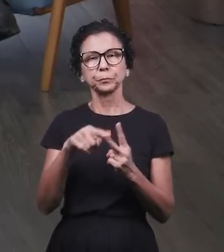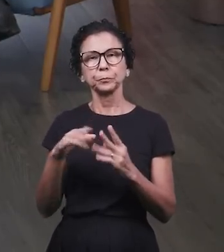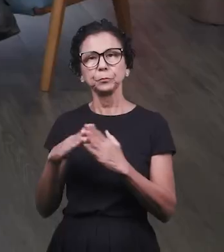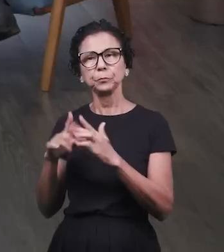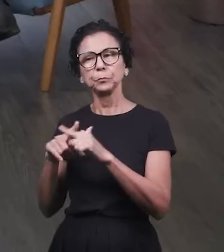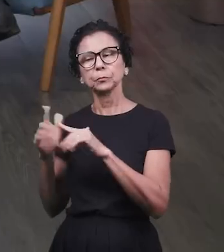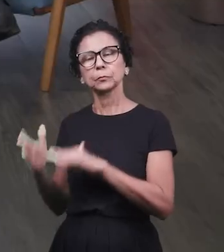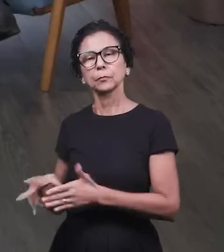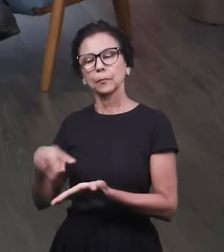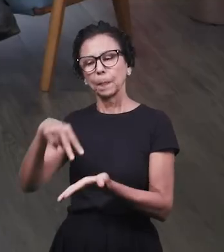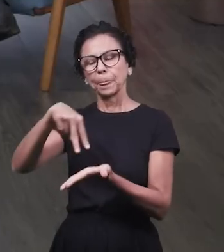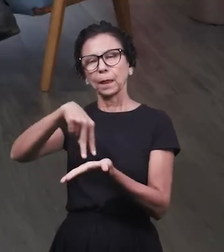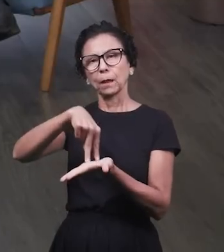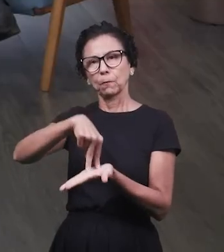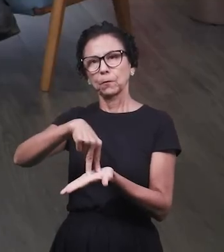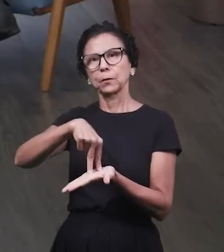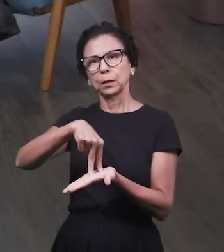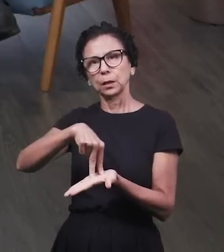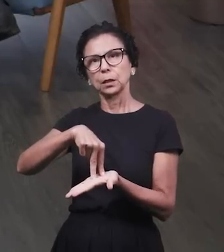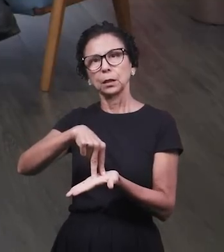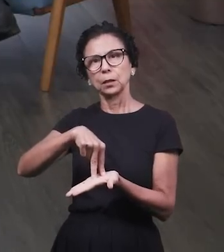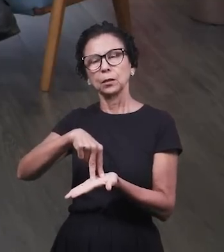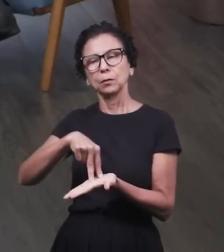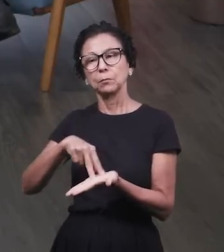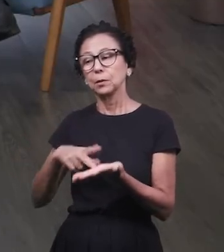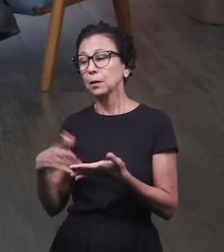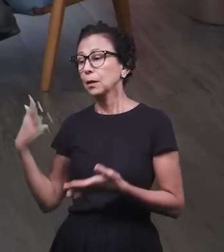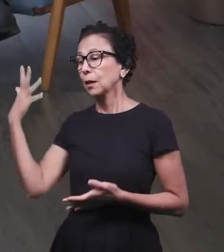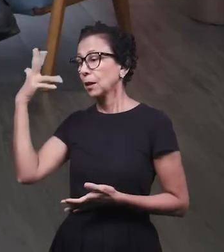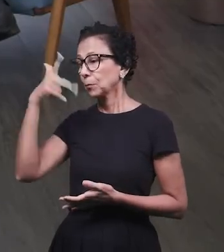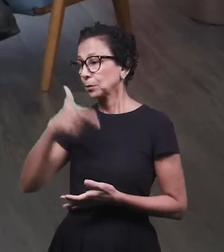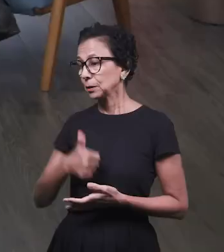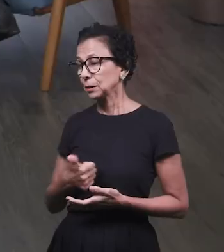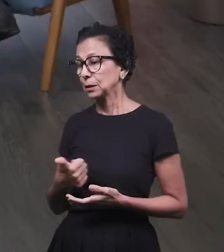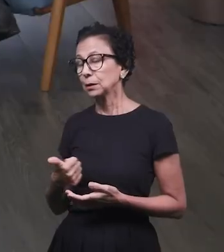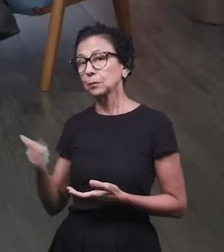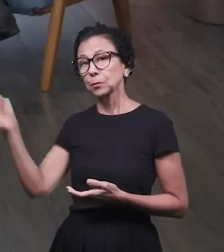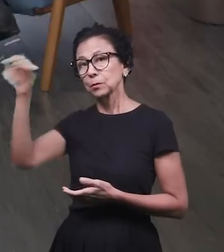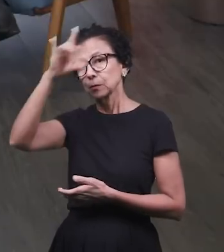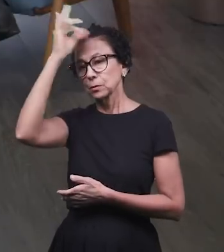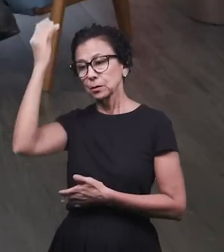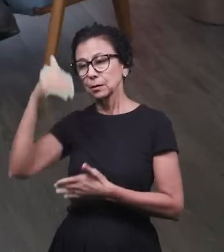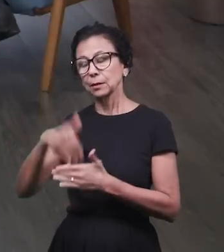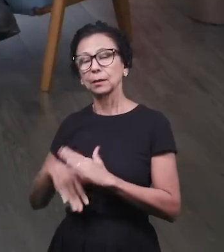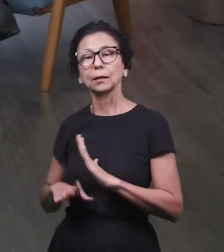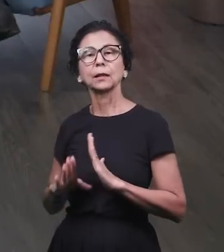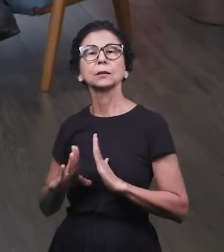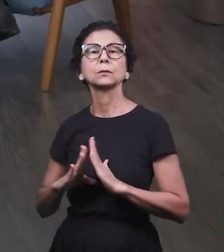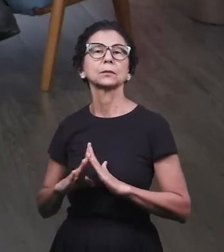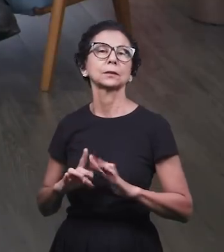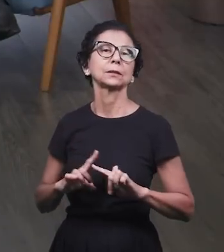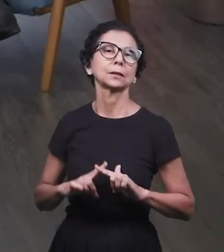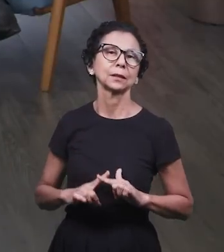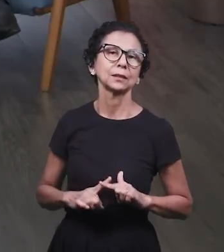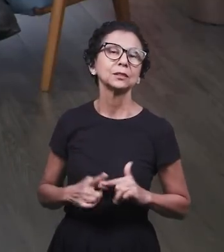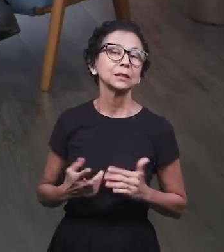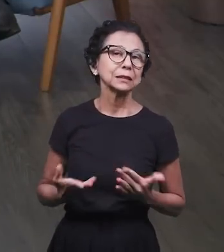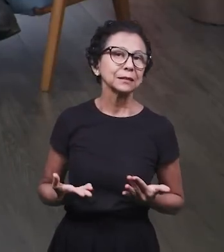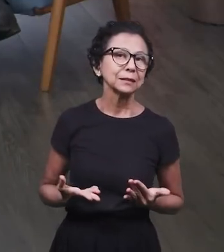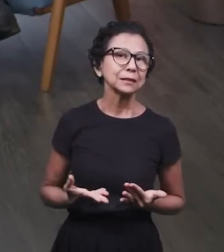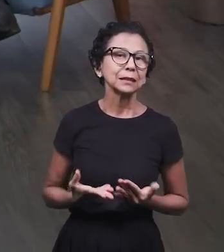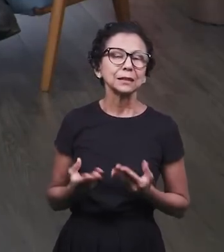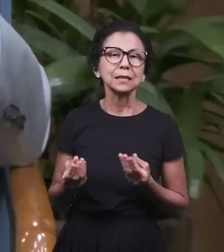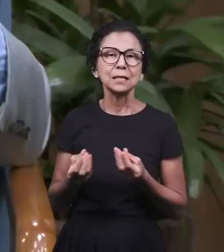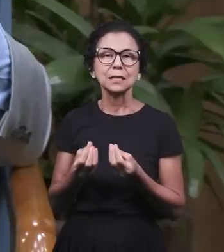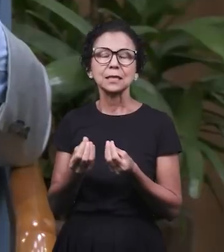fiel que são firmes, né? Ao mesmo tempo a beleza que o Espírito Santo coloca numa igreja, né?